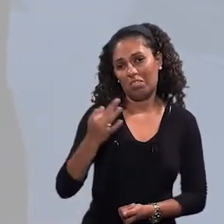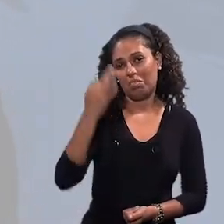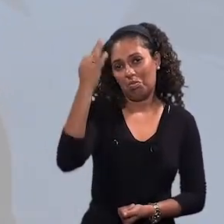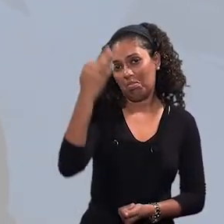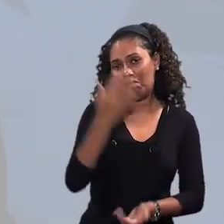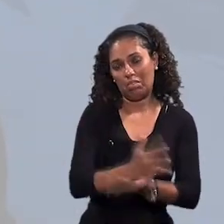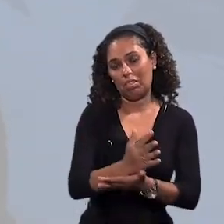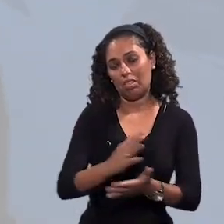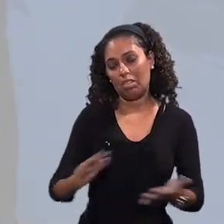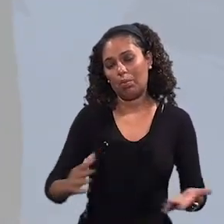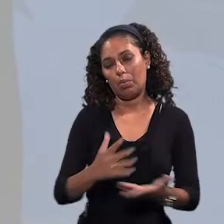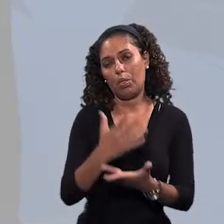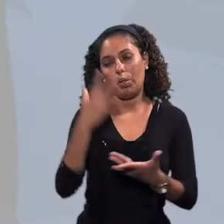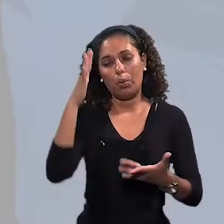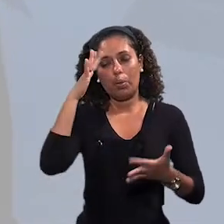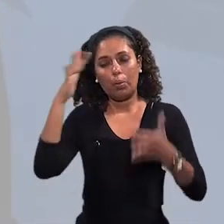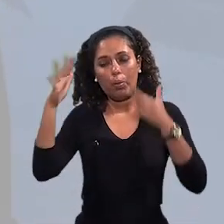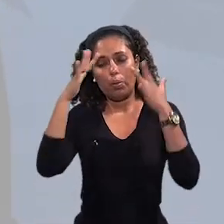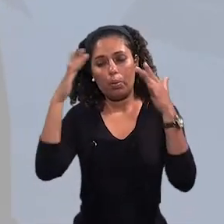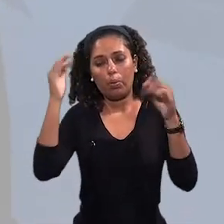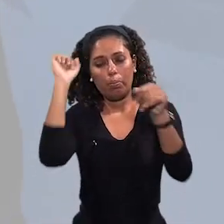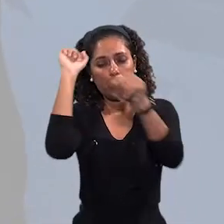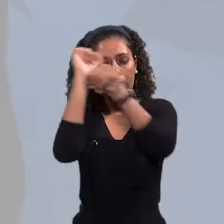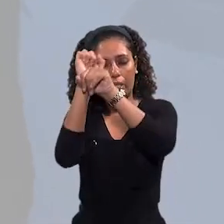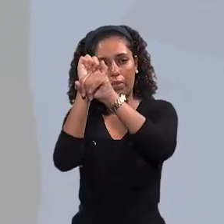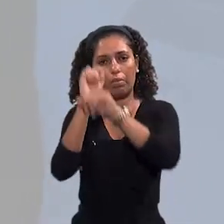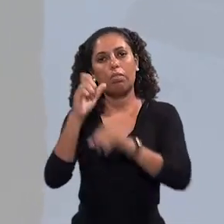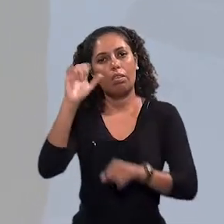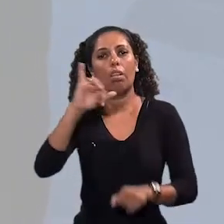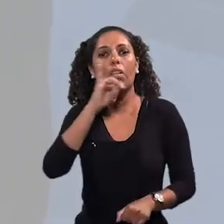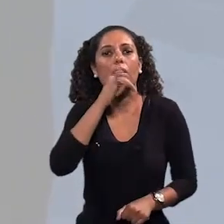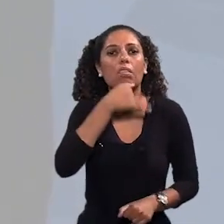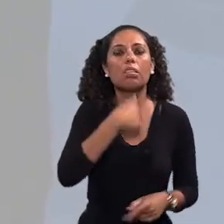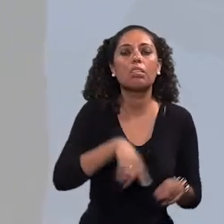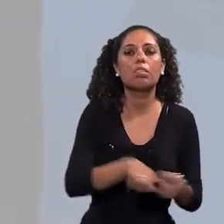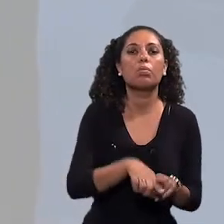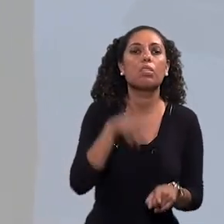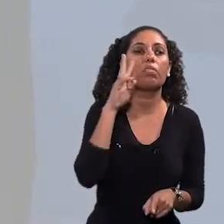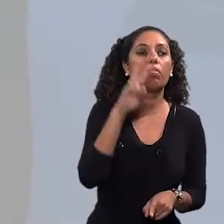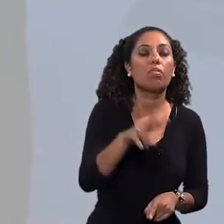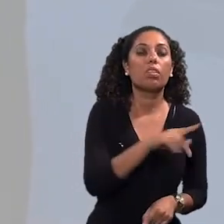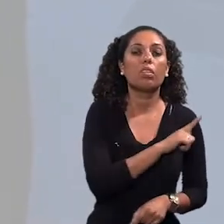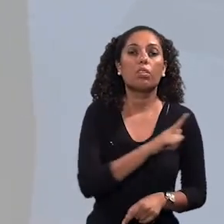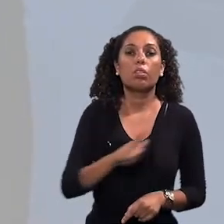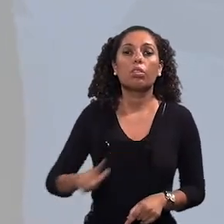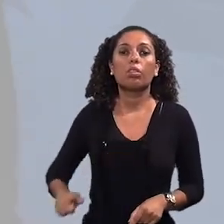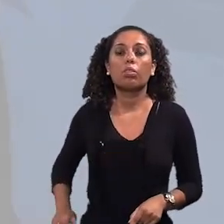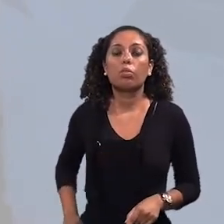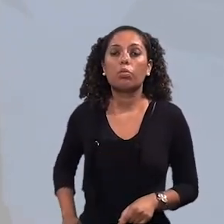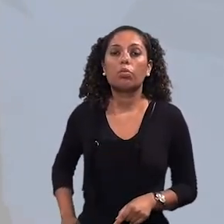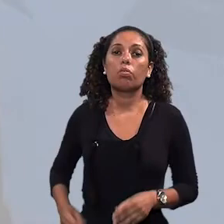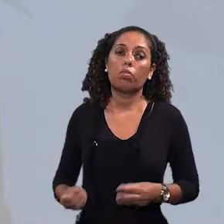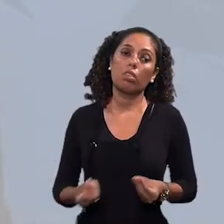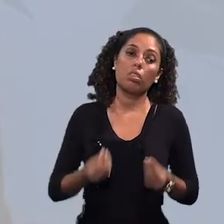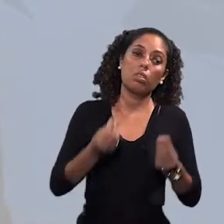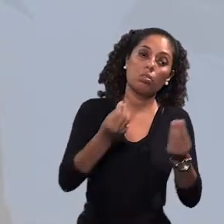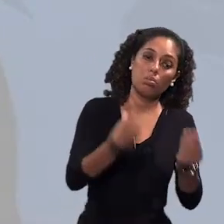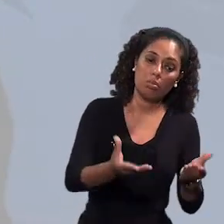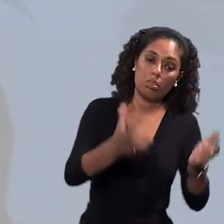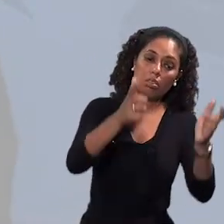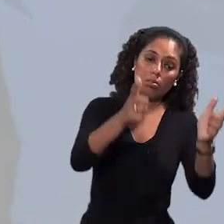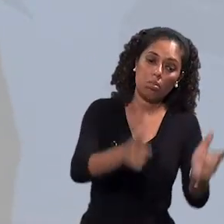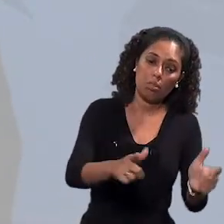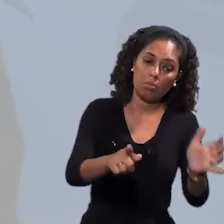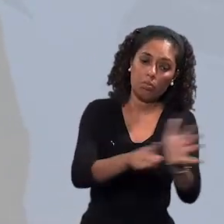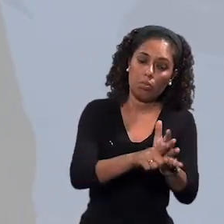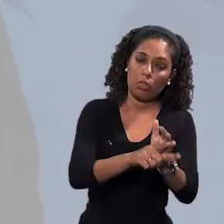frente, sonhos foram interrompidos, também é muito triste ter algo de um Estado, né, que está cedido à iniciativa privada,